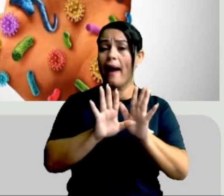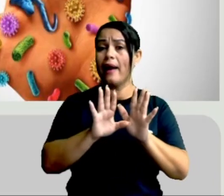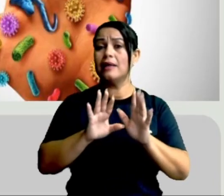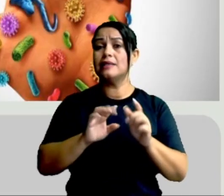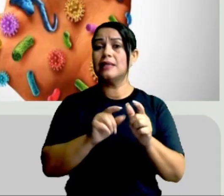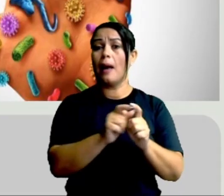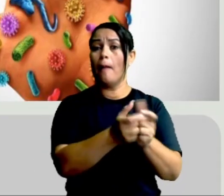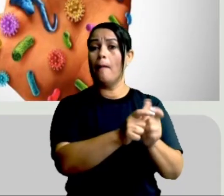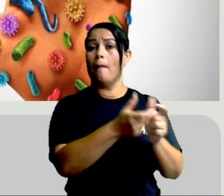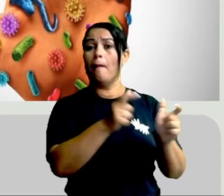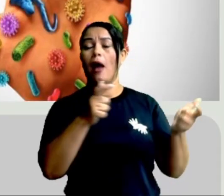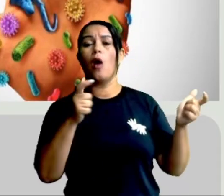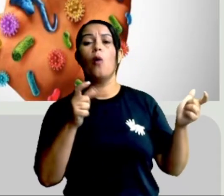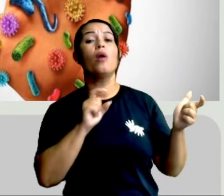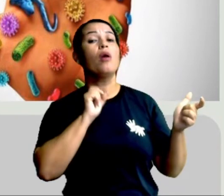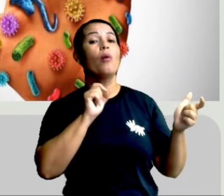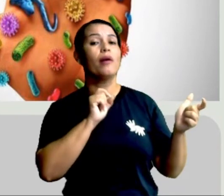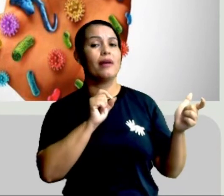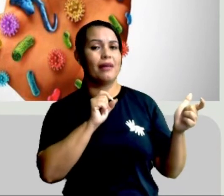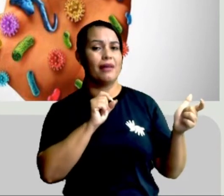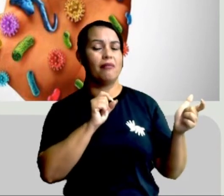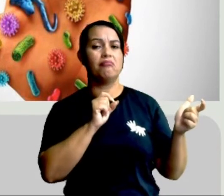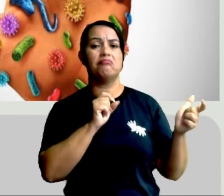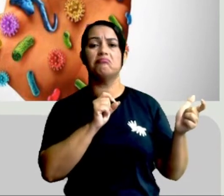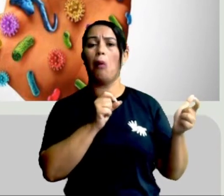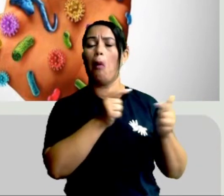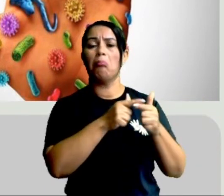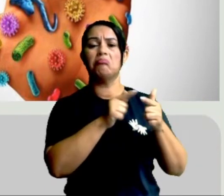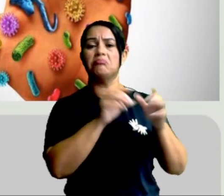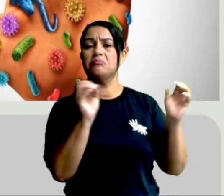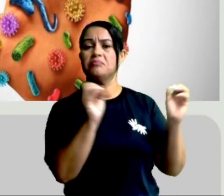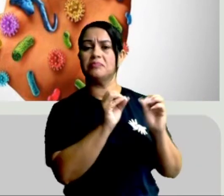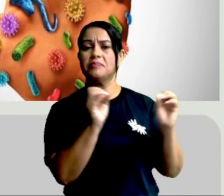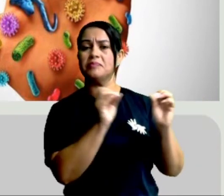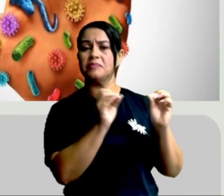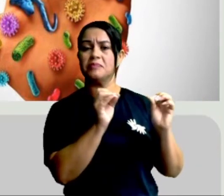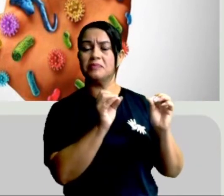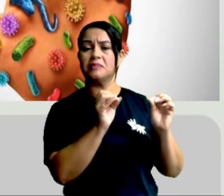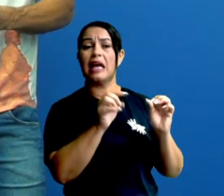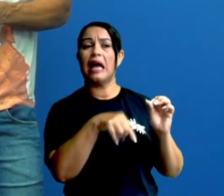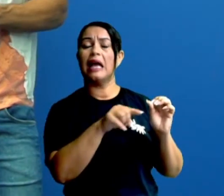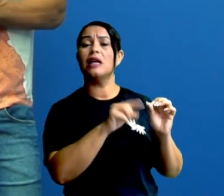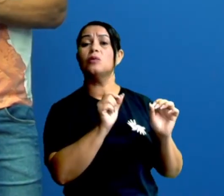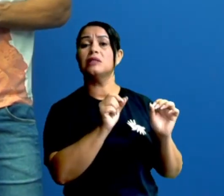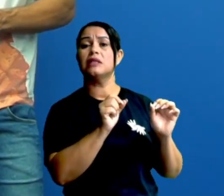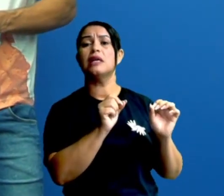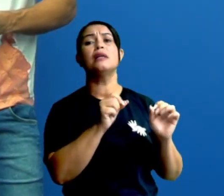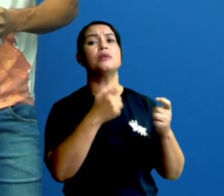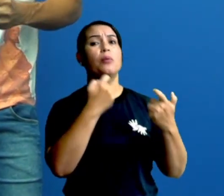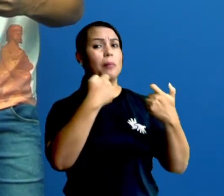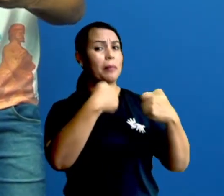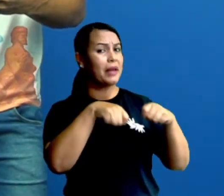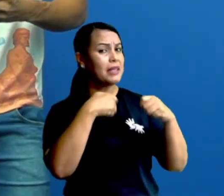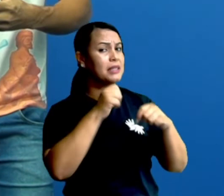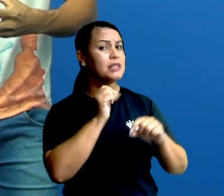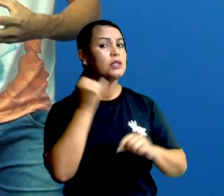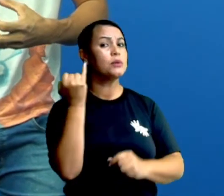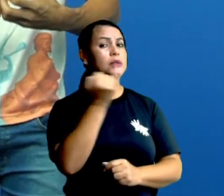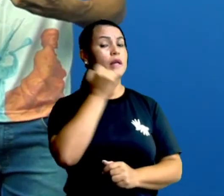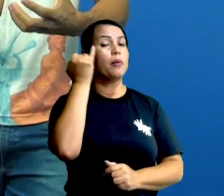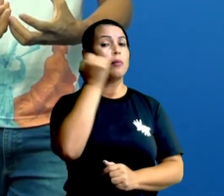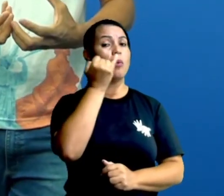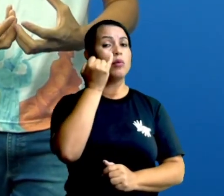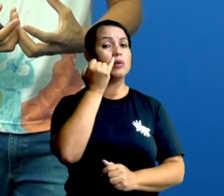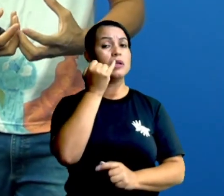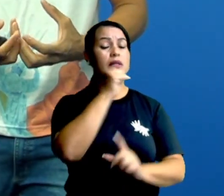dos micro-organismos eles são inofensivos. Muitos deles eles são fundamentais para